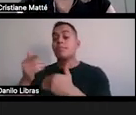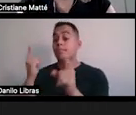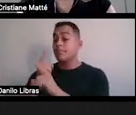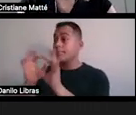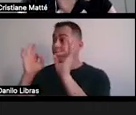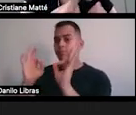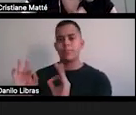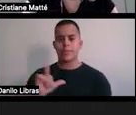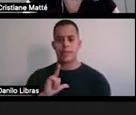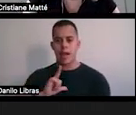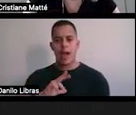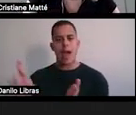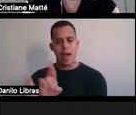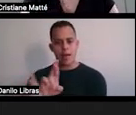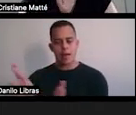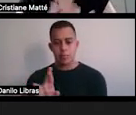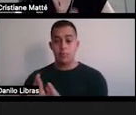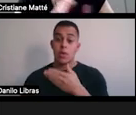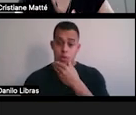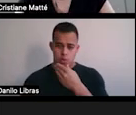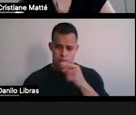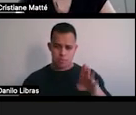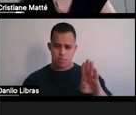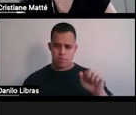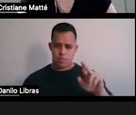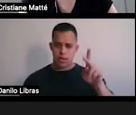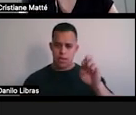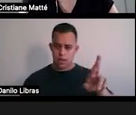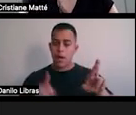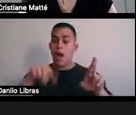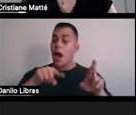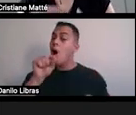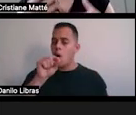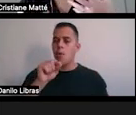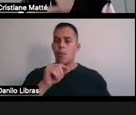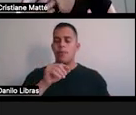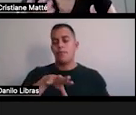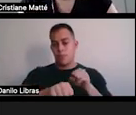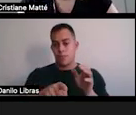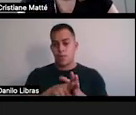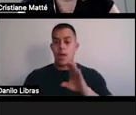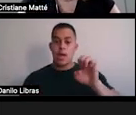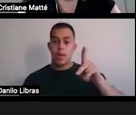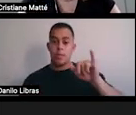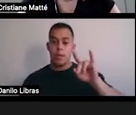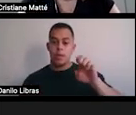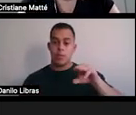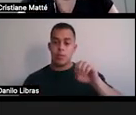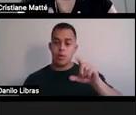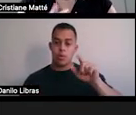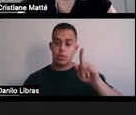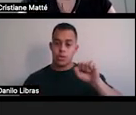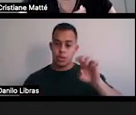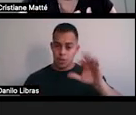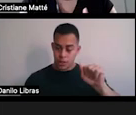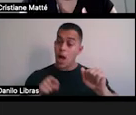existiu uma correlação. Ele era epidemiologista e realizou esses estudos. Depois disso, muitos e muitos outros estudos vieram. E